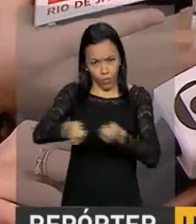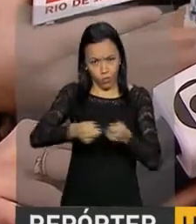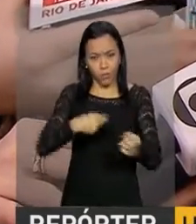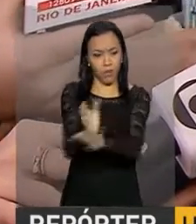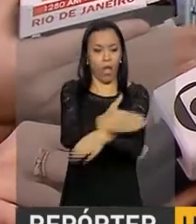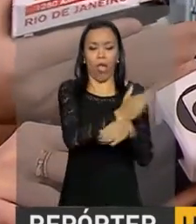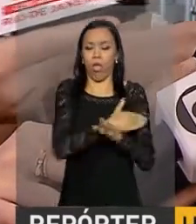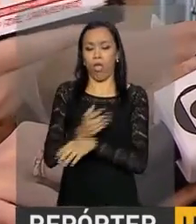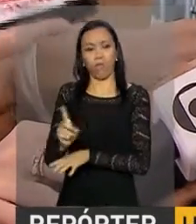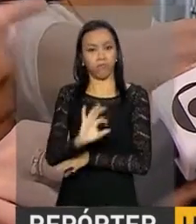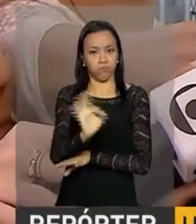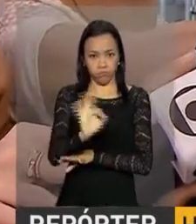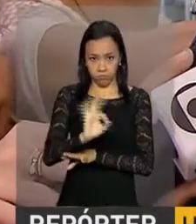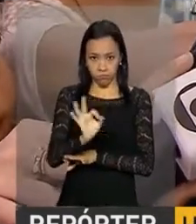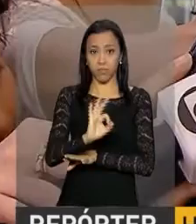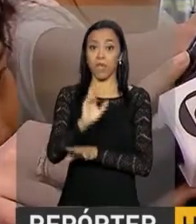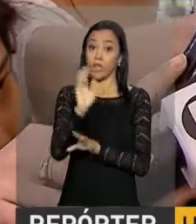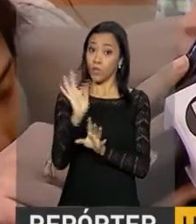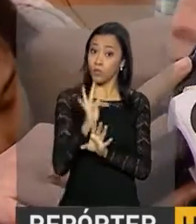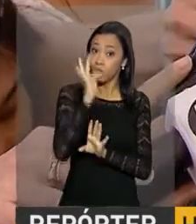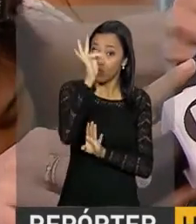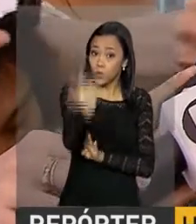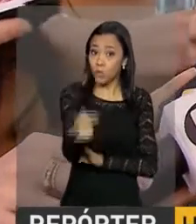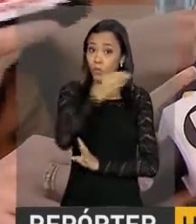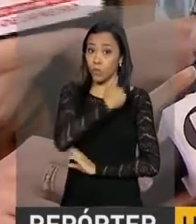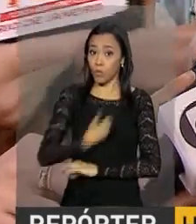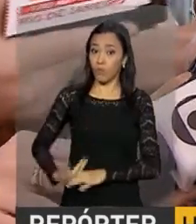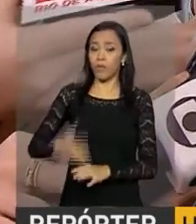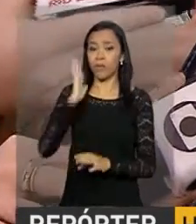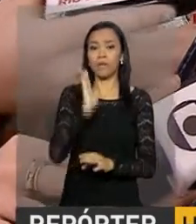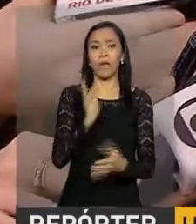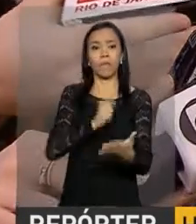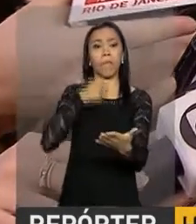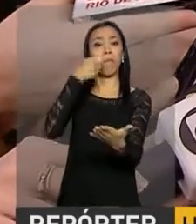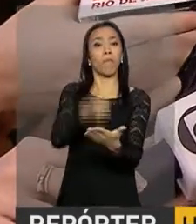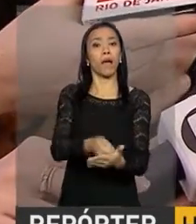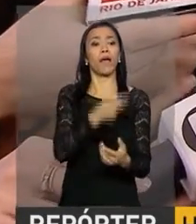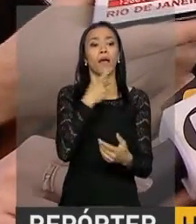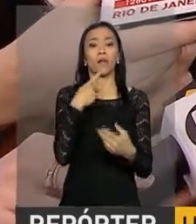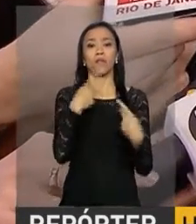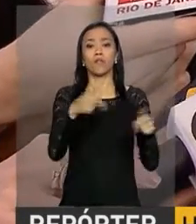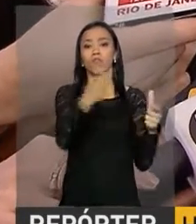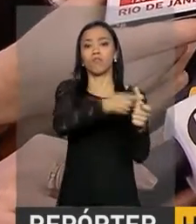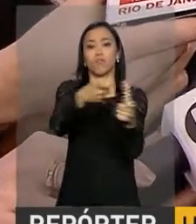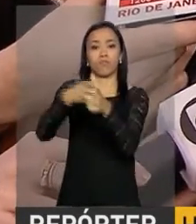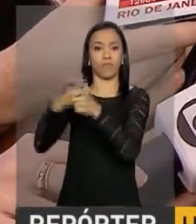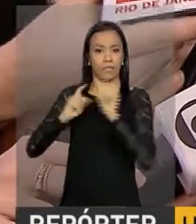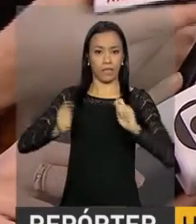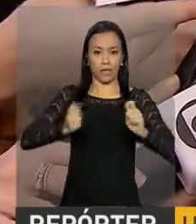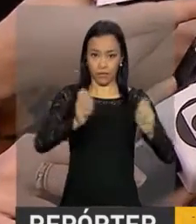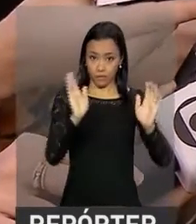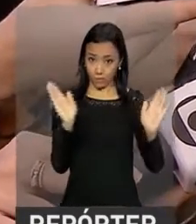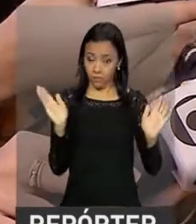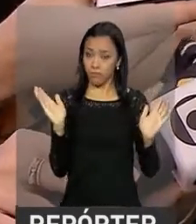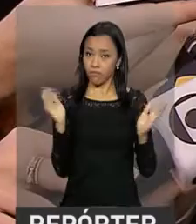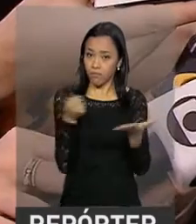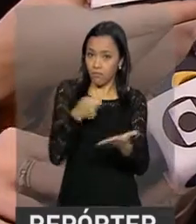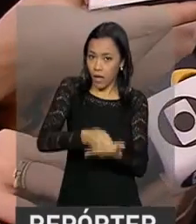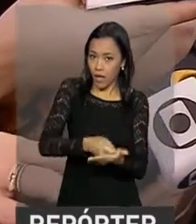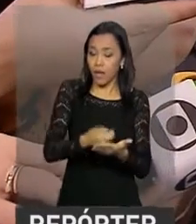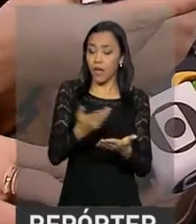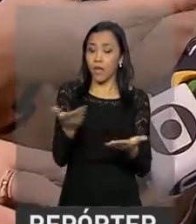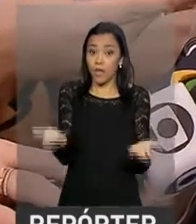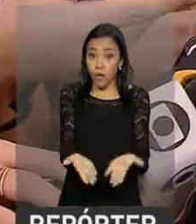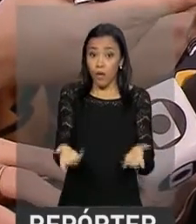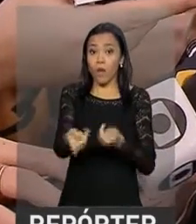estado brasileiro no futuro será capaz de pagar suas contas de que é solvente que controlarmos as despesas públicas